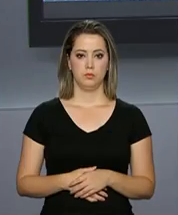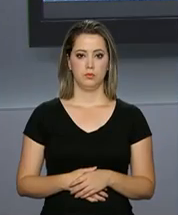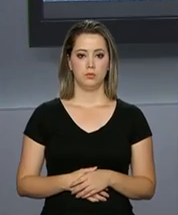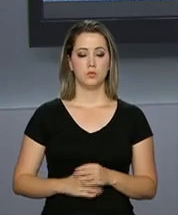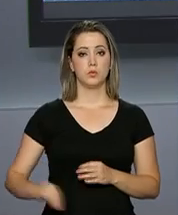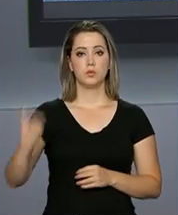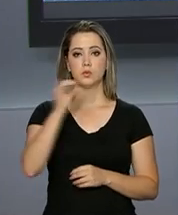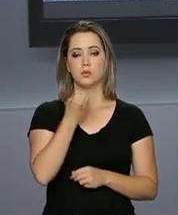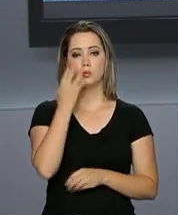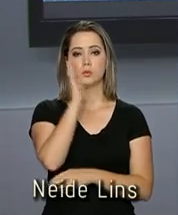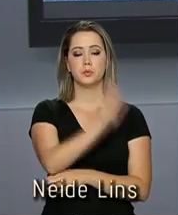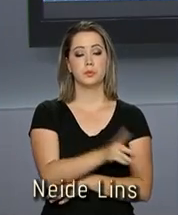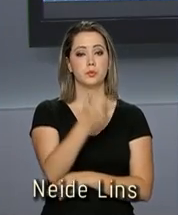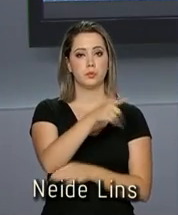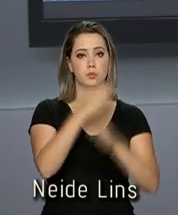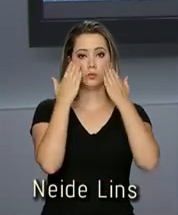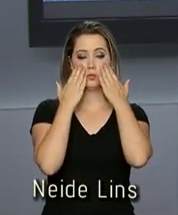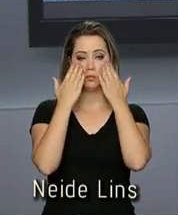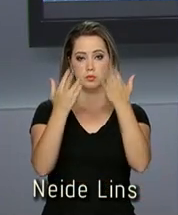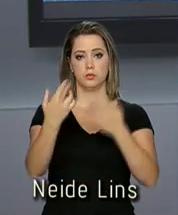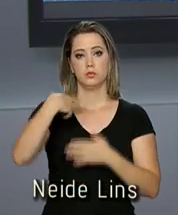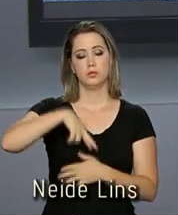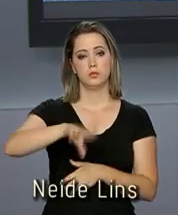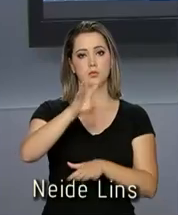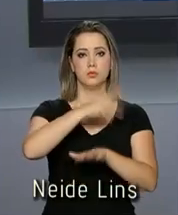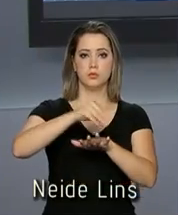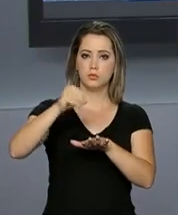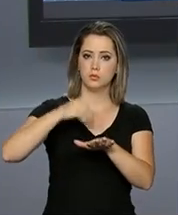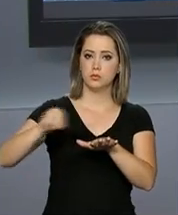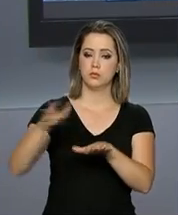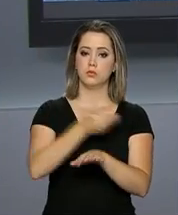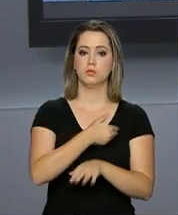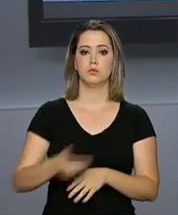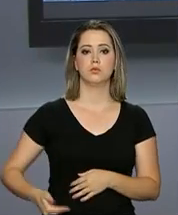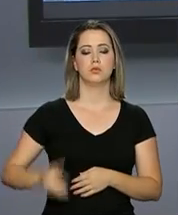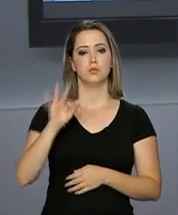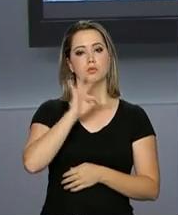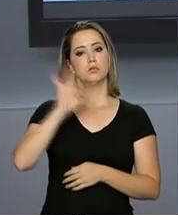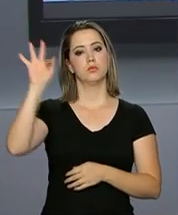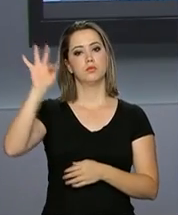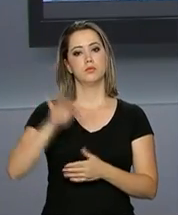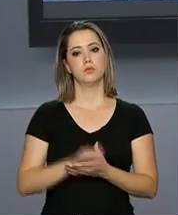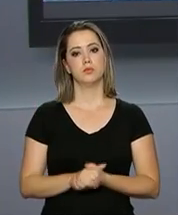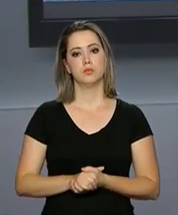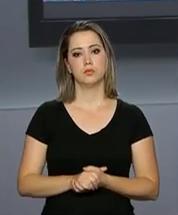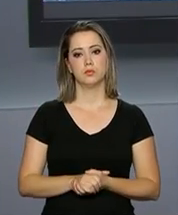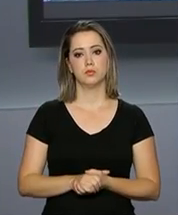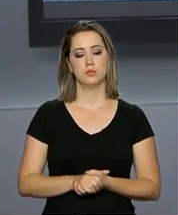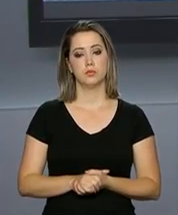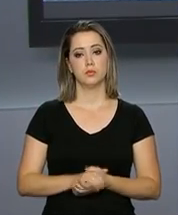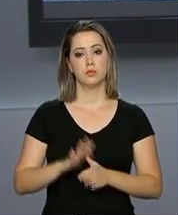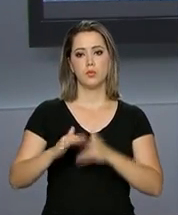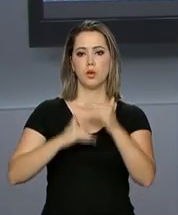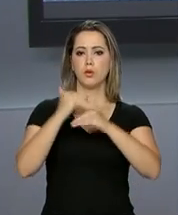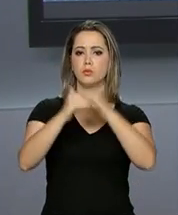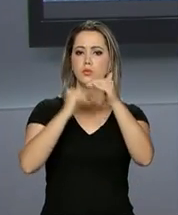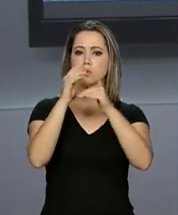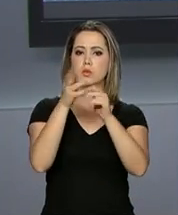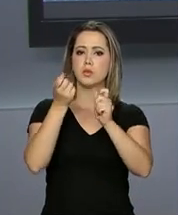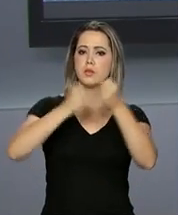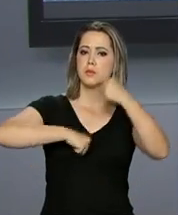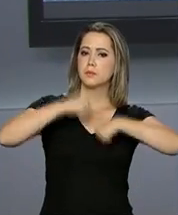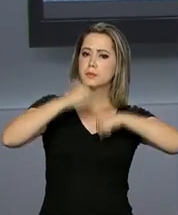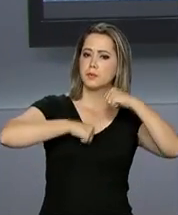Olá boa tarde no ar mais uma edição do repórter NBR com as notícias do governo federal crescimento na